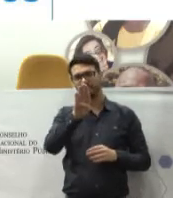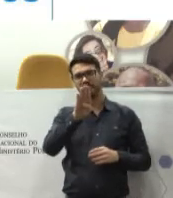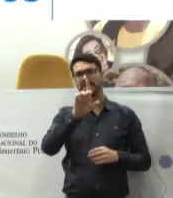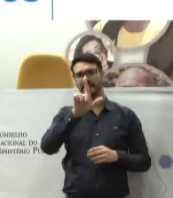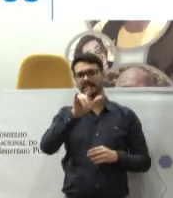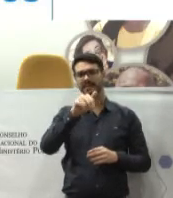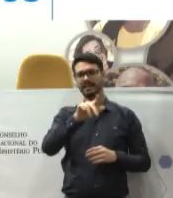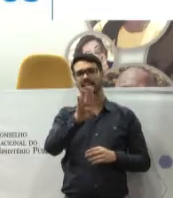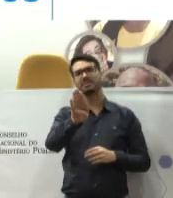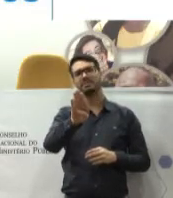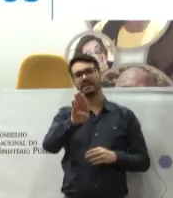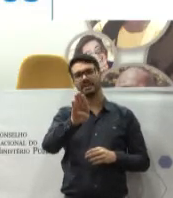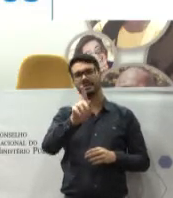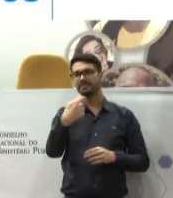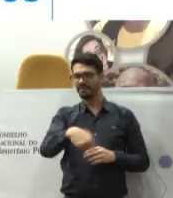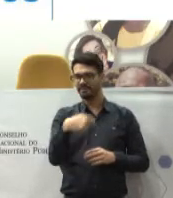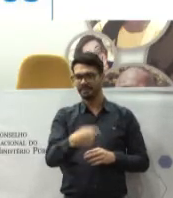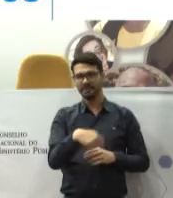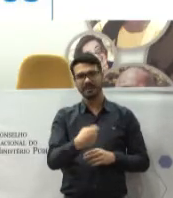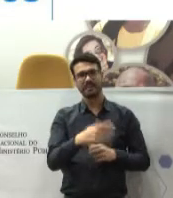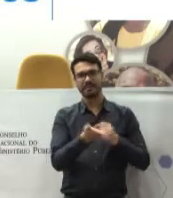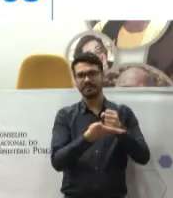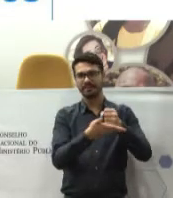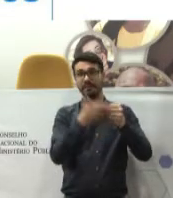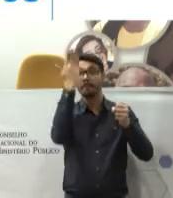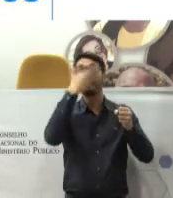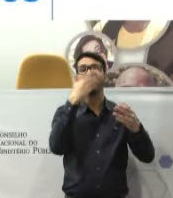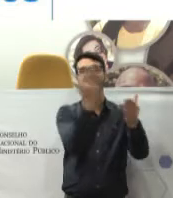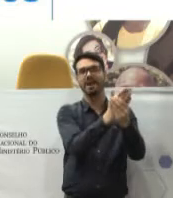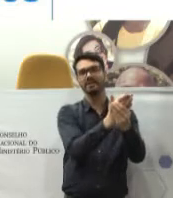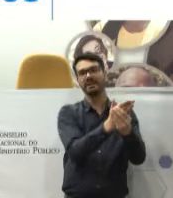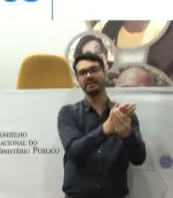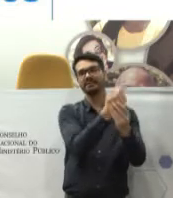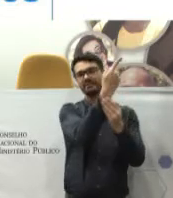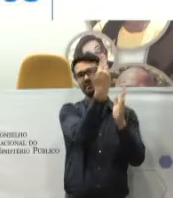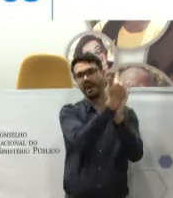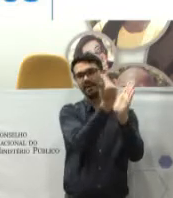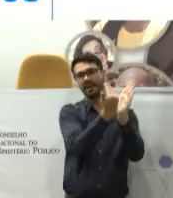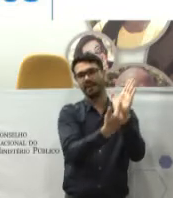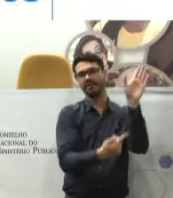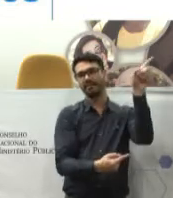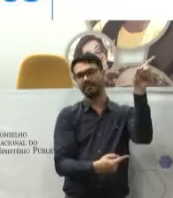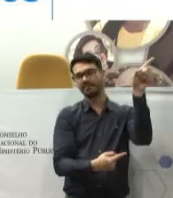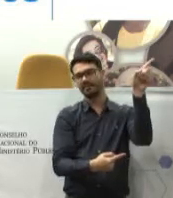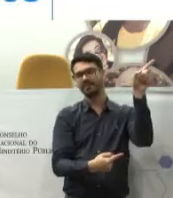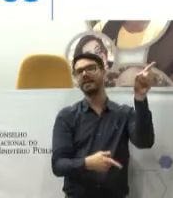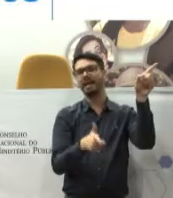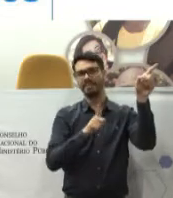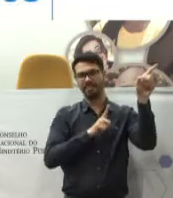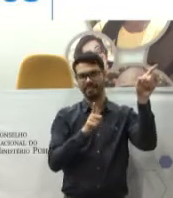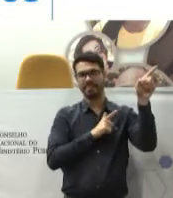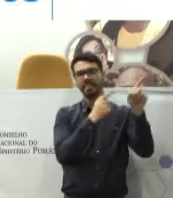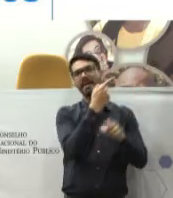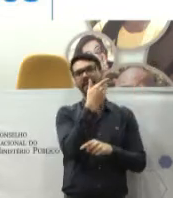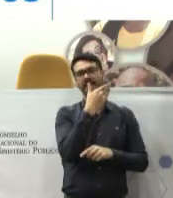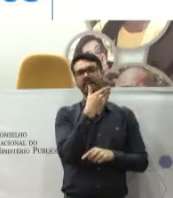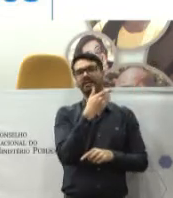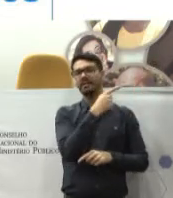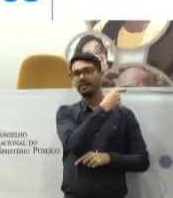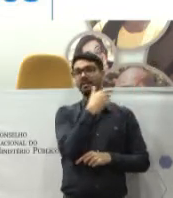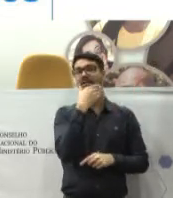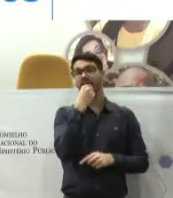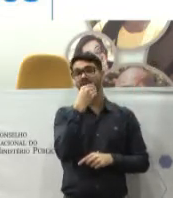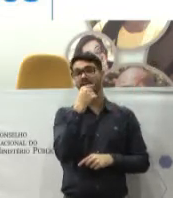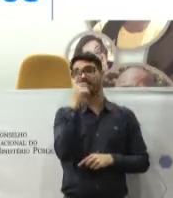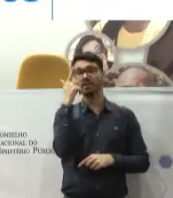vem exigir fundamentação. Você tem que provar no processo de eficácia curar, está aqui, ó. Então temos, até o Clênio fez uma abordagem nisso,